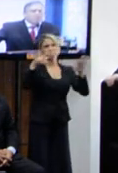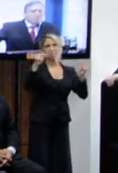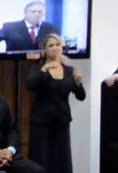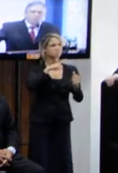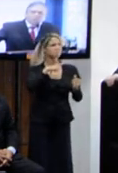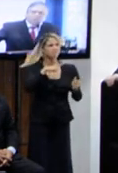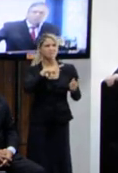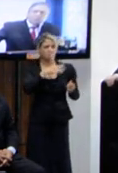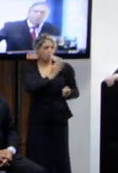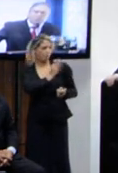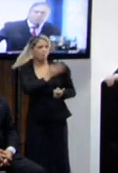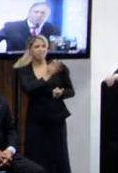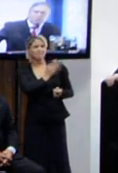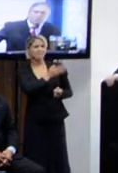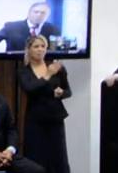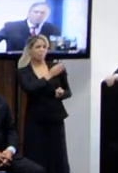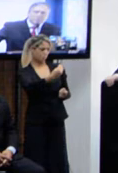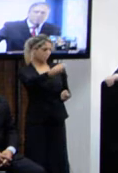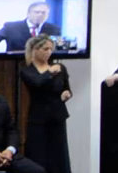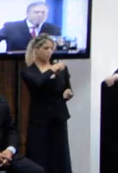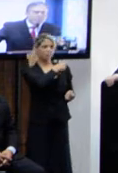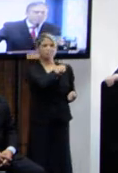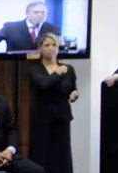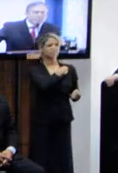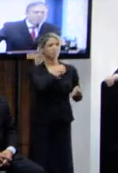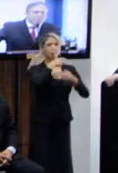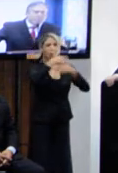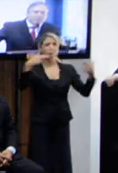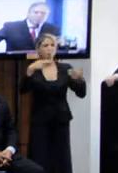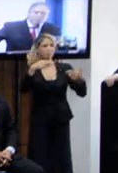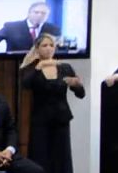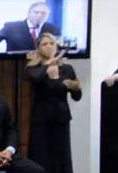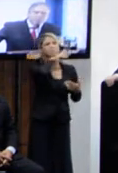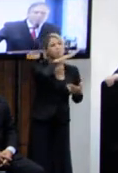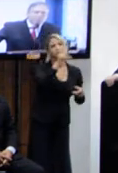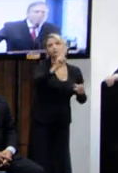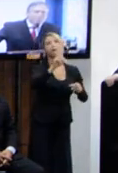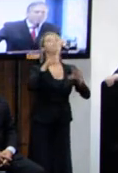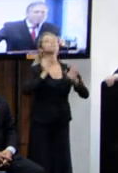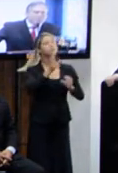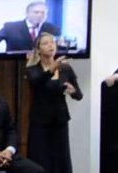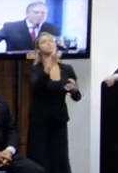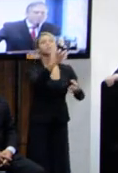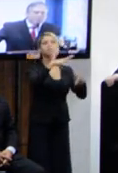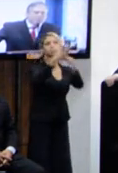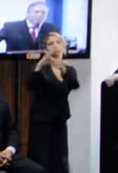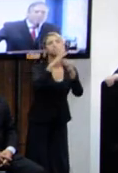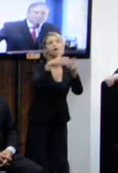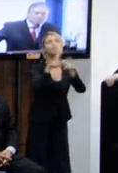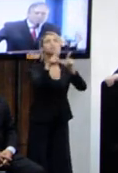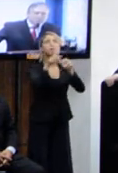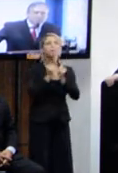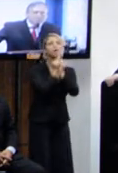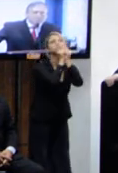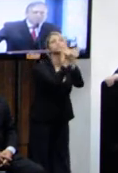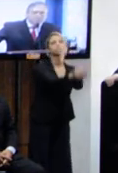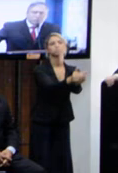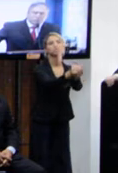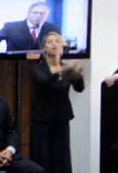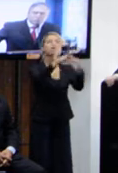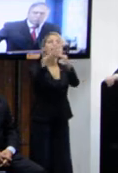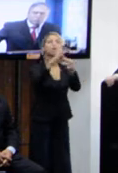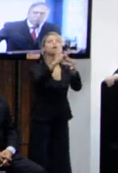nenhum rancor, nenhum revanchismo. Sempre prezei pela união e pela parceria